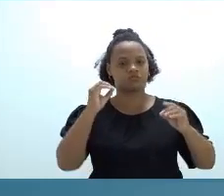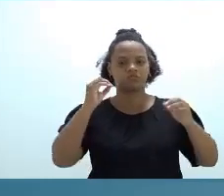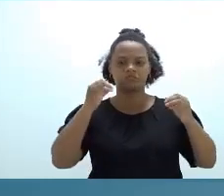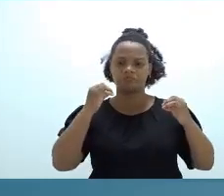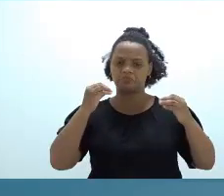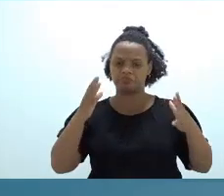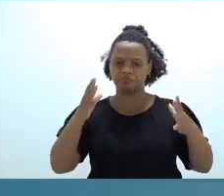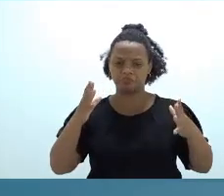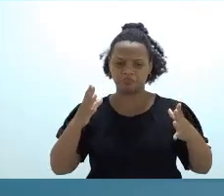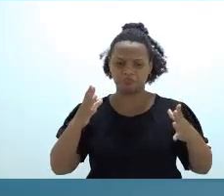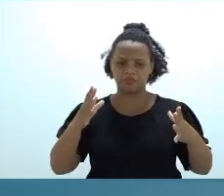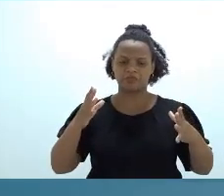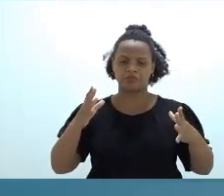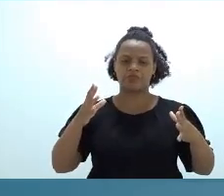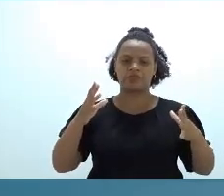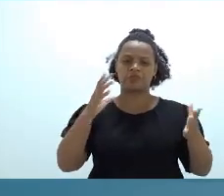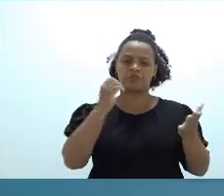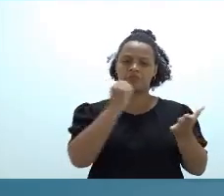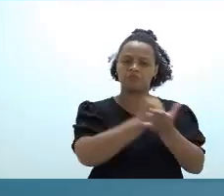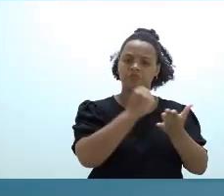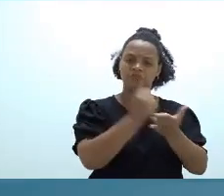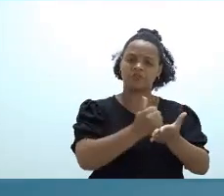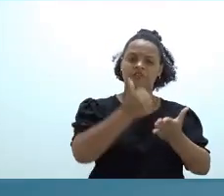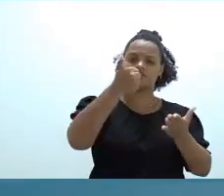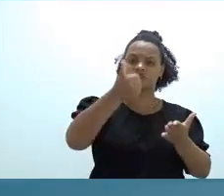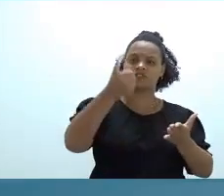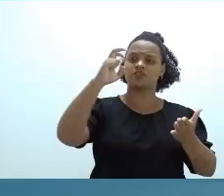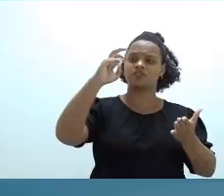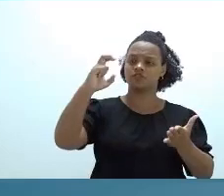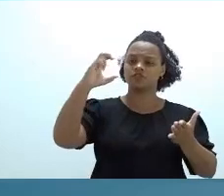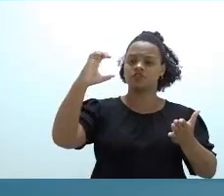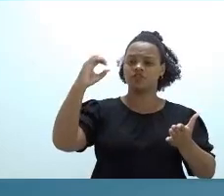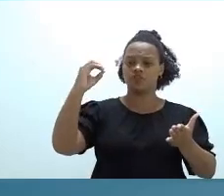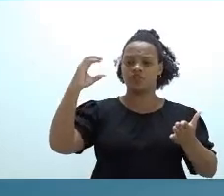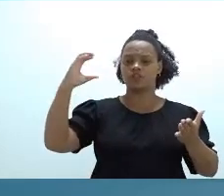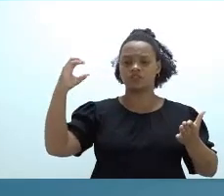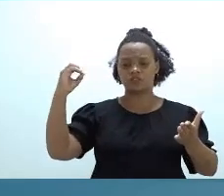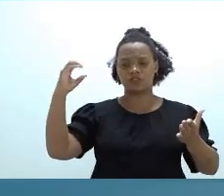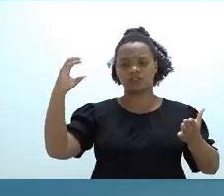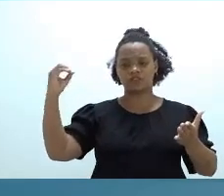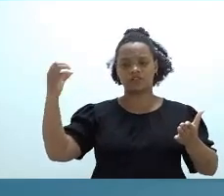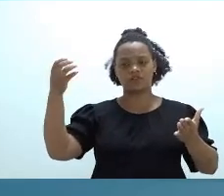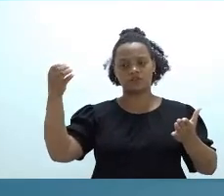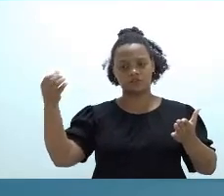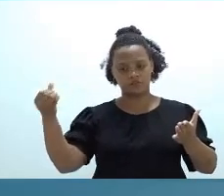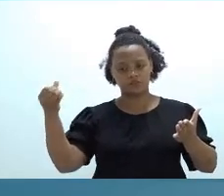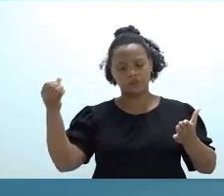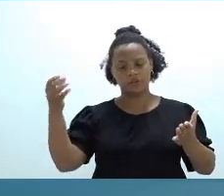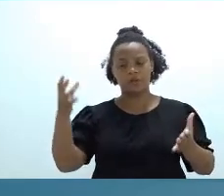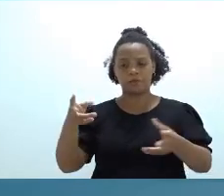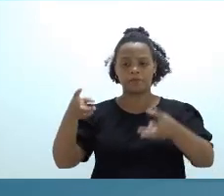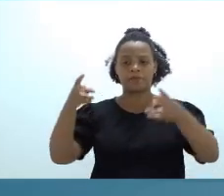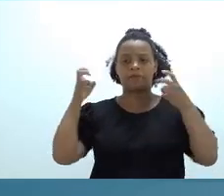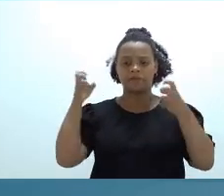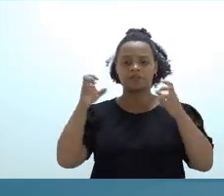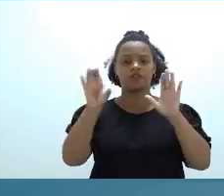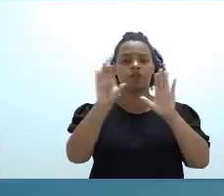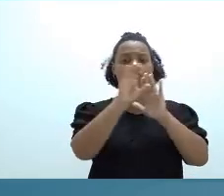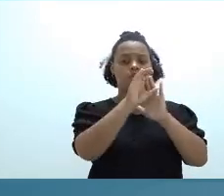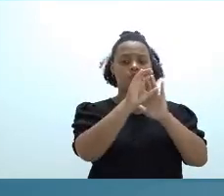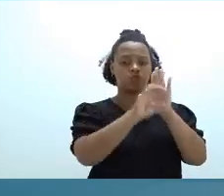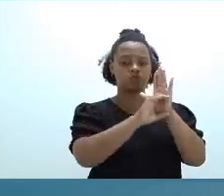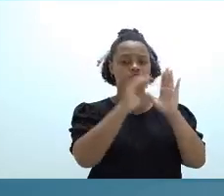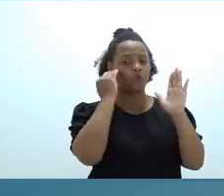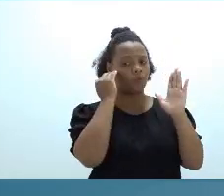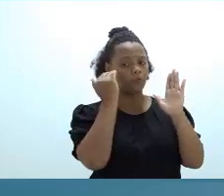produziu, 150.006, que reconheceu a constitucionalidade e modificou